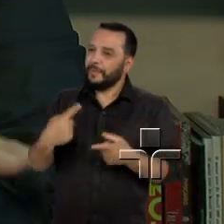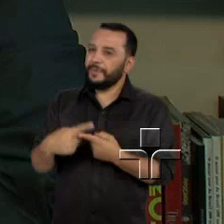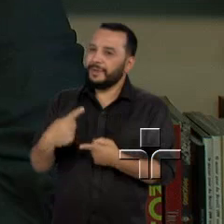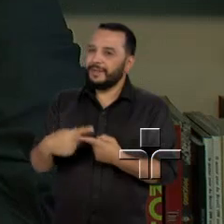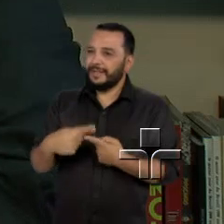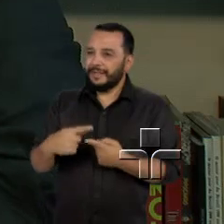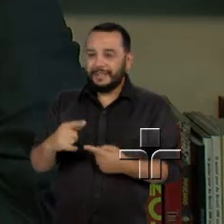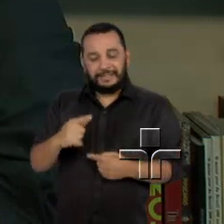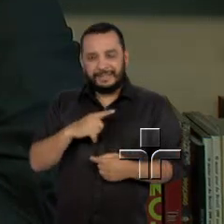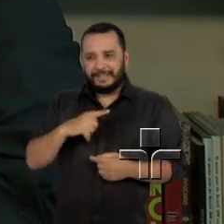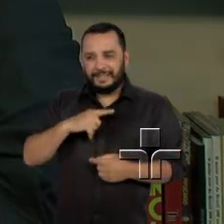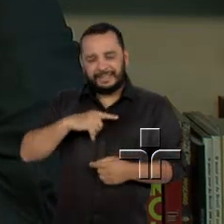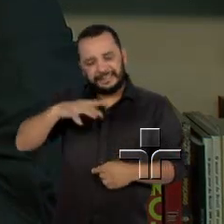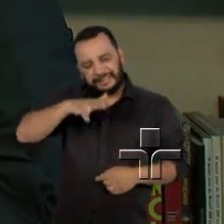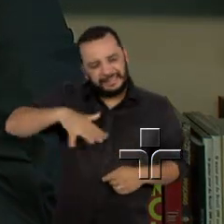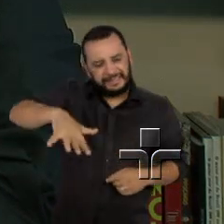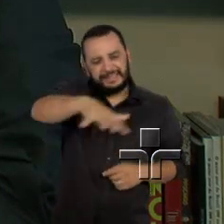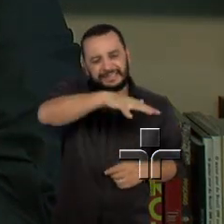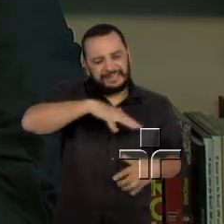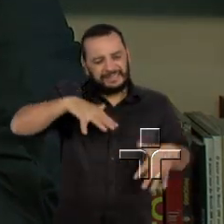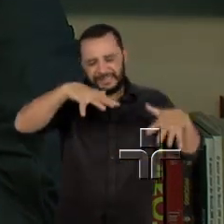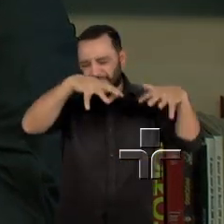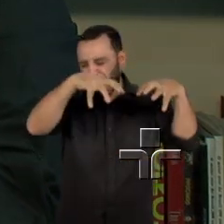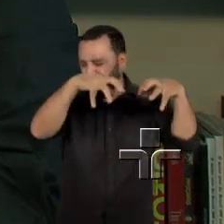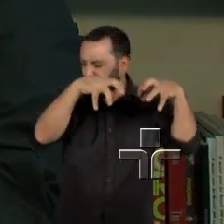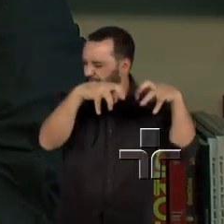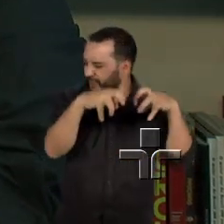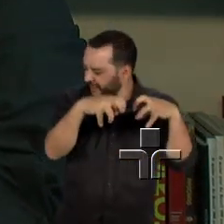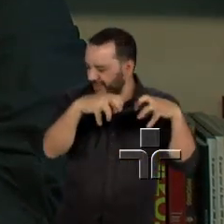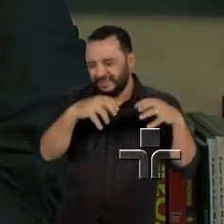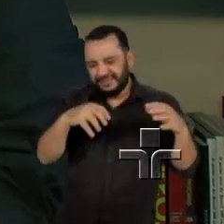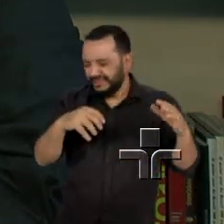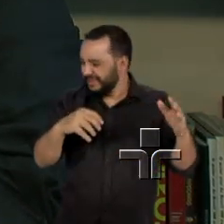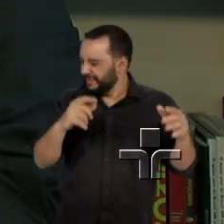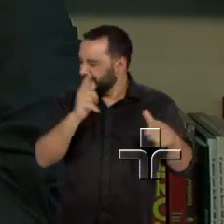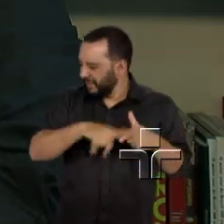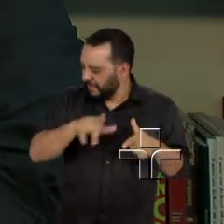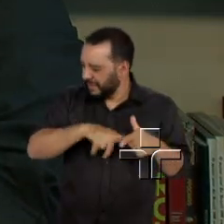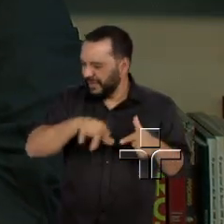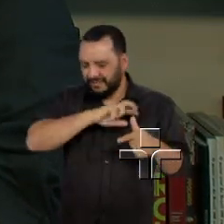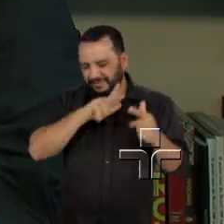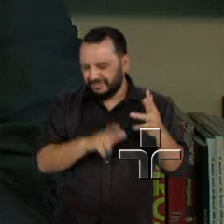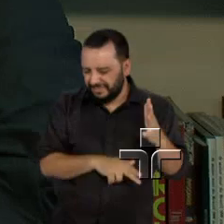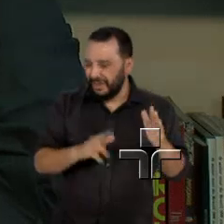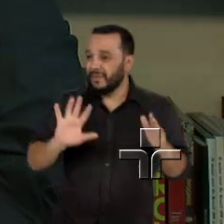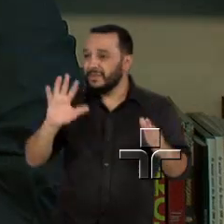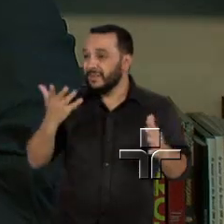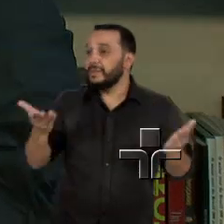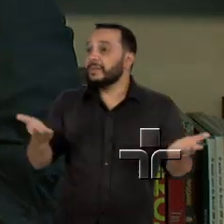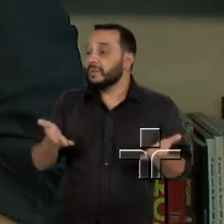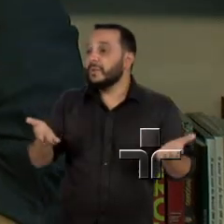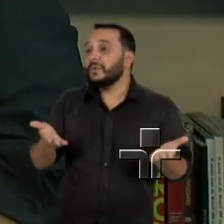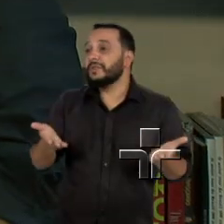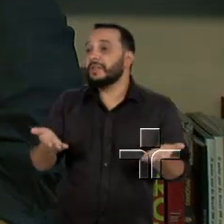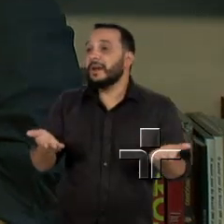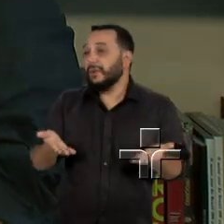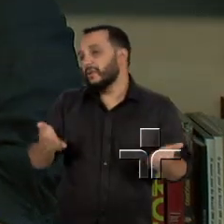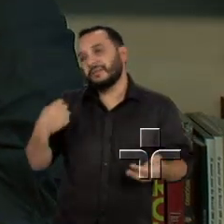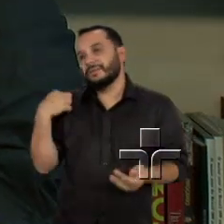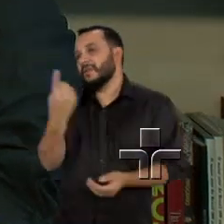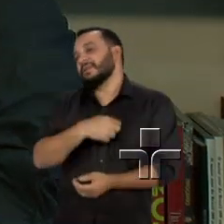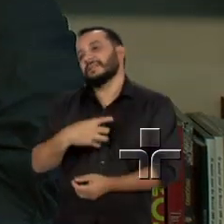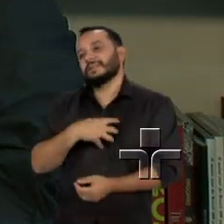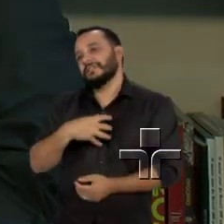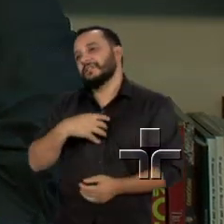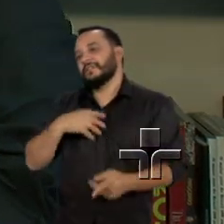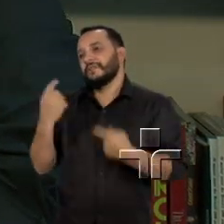de cinza, né? Isso que está acontecendo assim nas últimas semanas, mas ao mesmo tempo eu acho que tem uma coisa que aconteceu e que eu acho que hoje está se repetindo, que a gente sentiu no